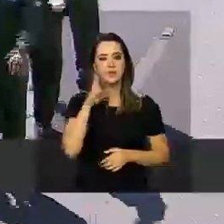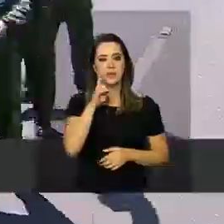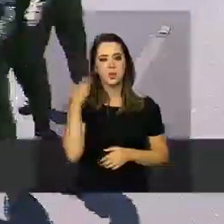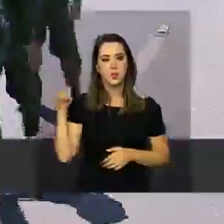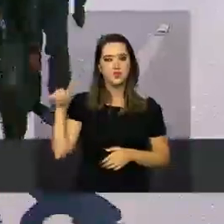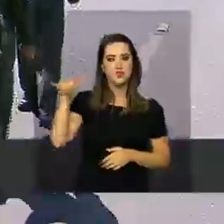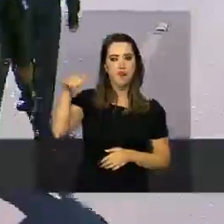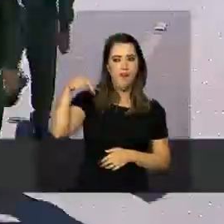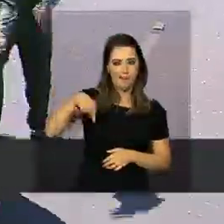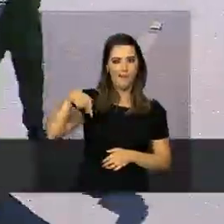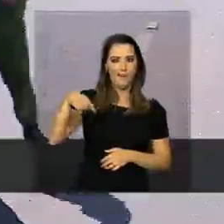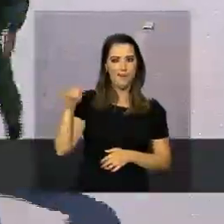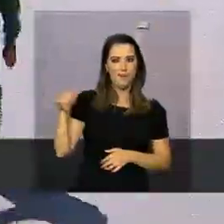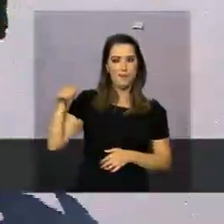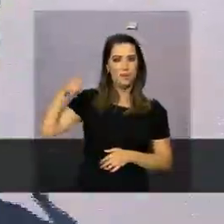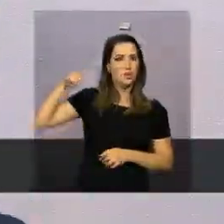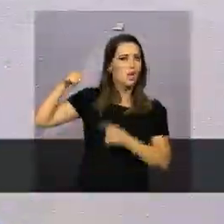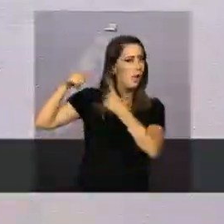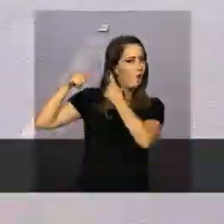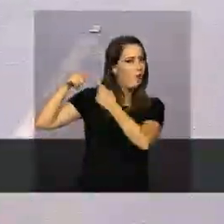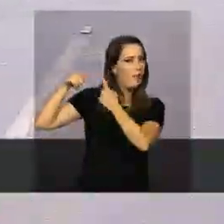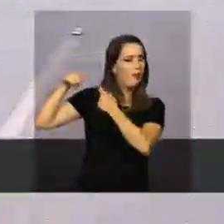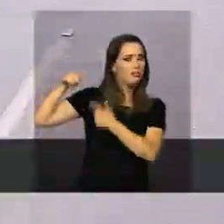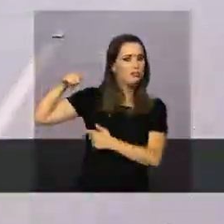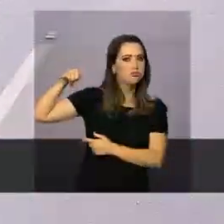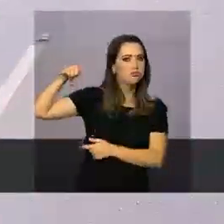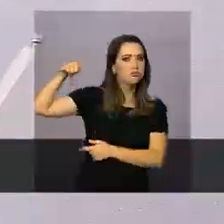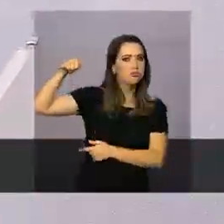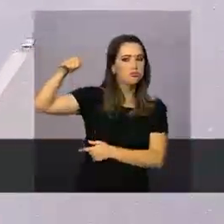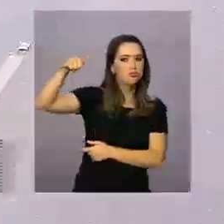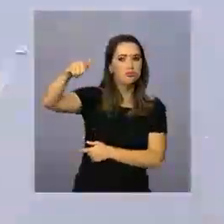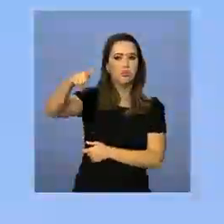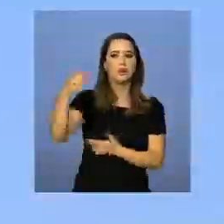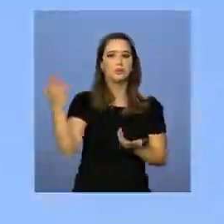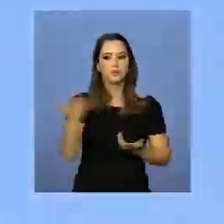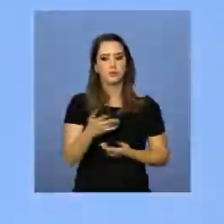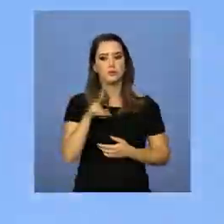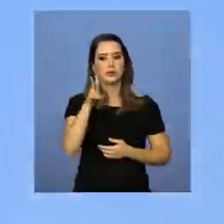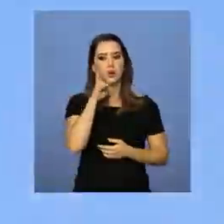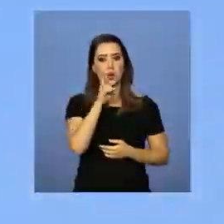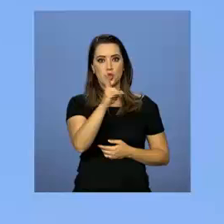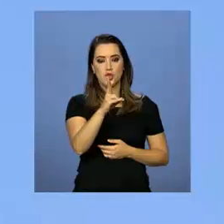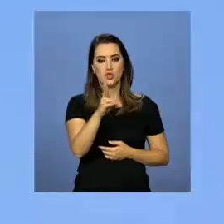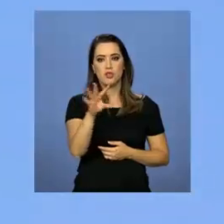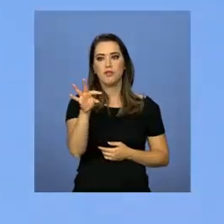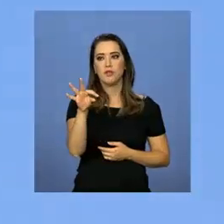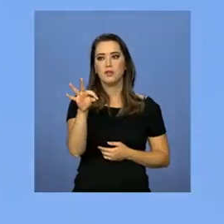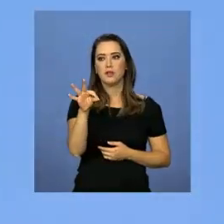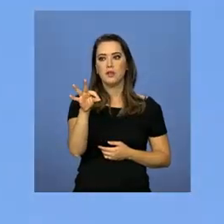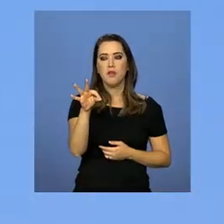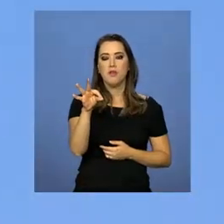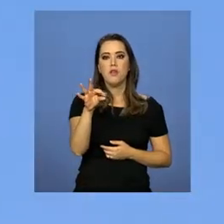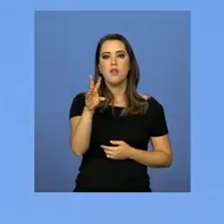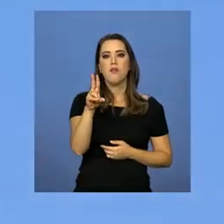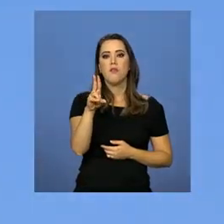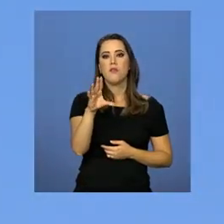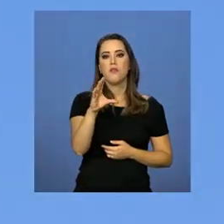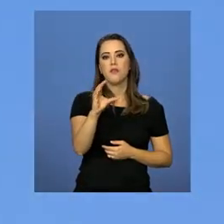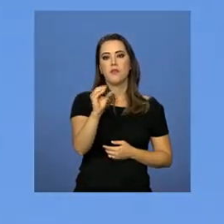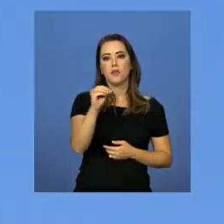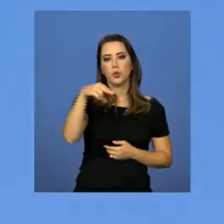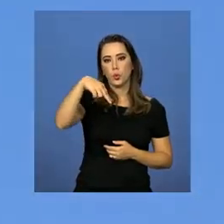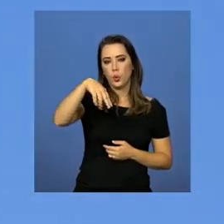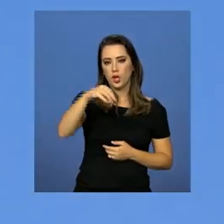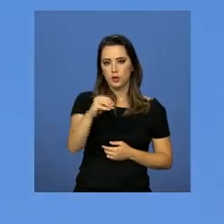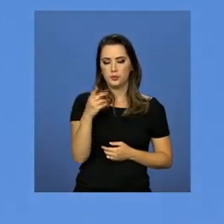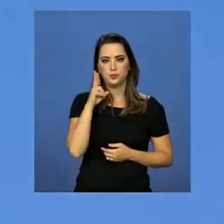não é, Major? Exatamente. Passou o 390, o VC-2 e, em seguida, os Tucanos, que são da Academia da Força Aérea. O cadete